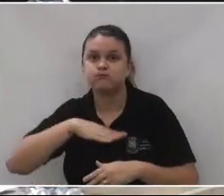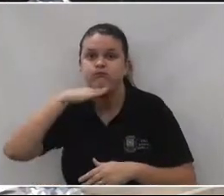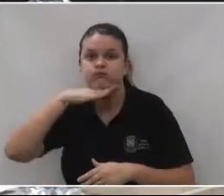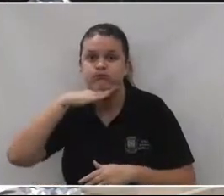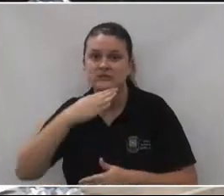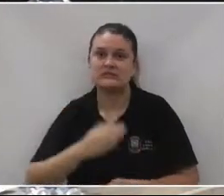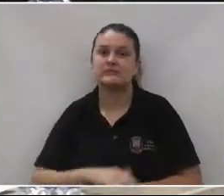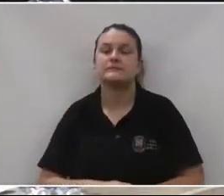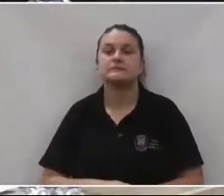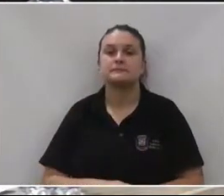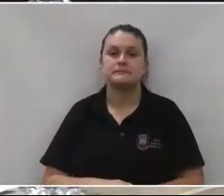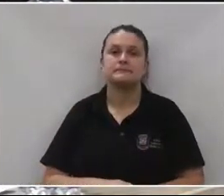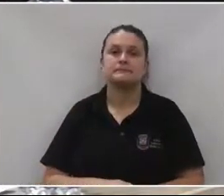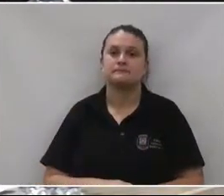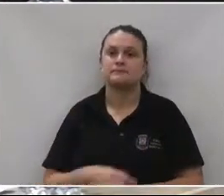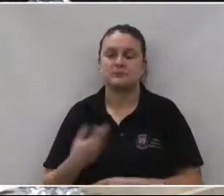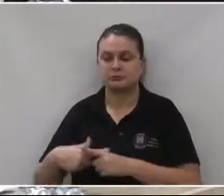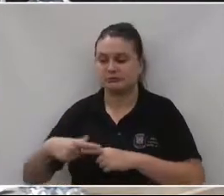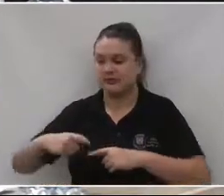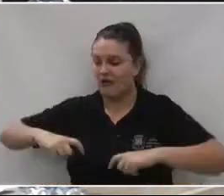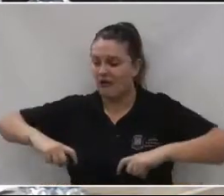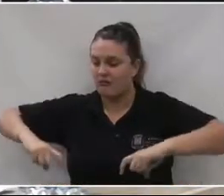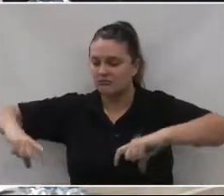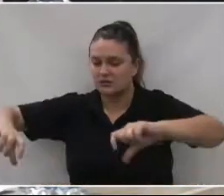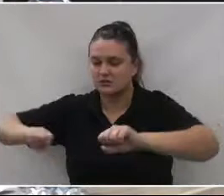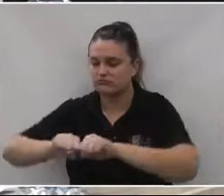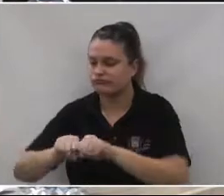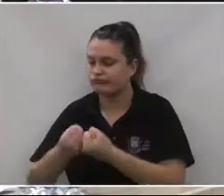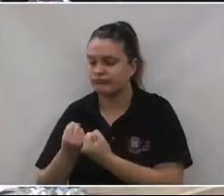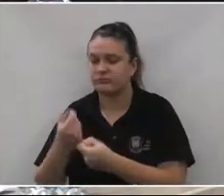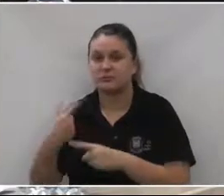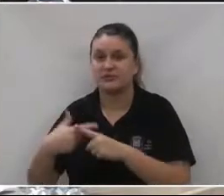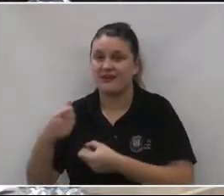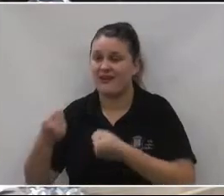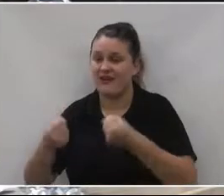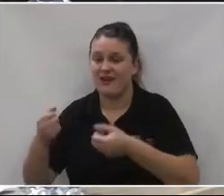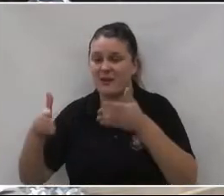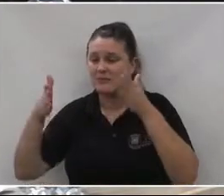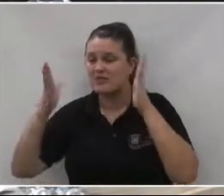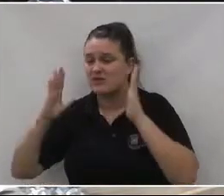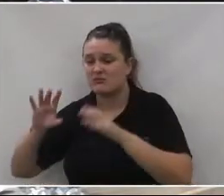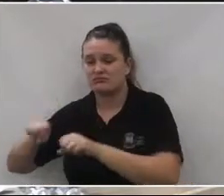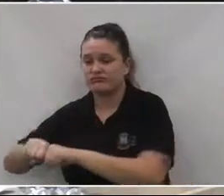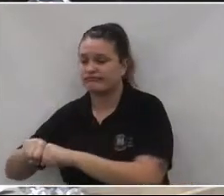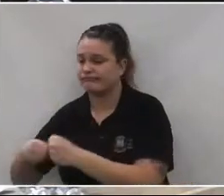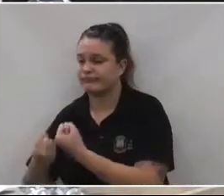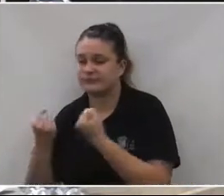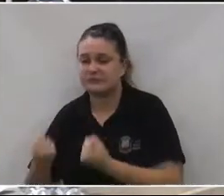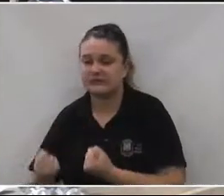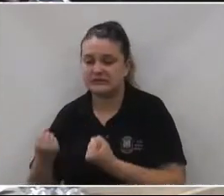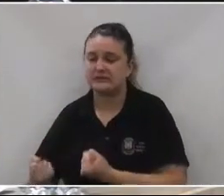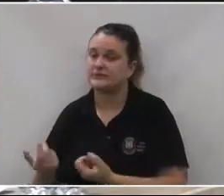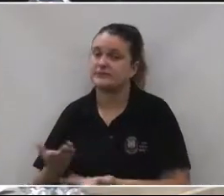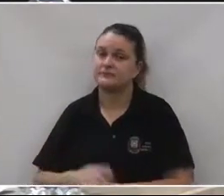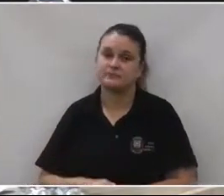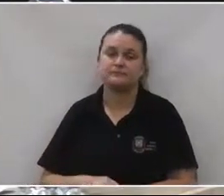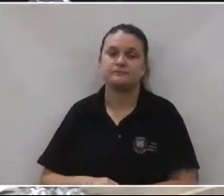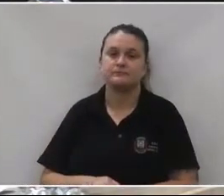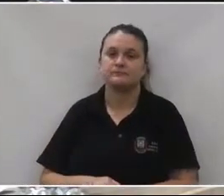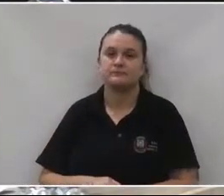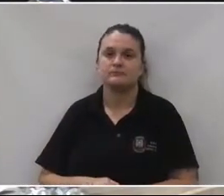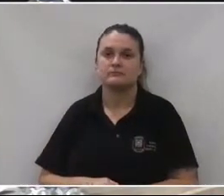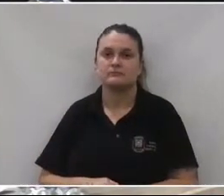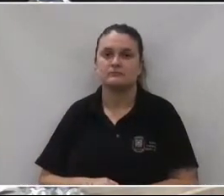tátil que tenha ele também foi destruído pelos caminhões que estaciona a empresa lhe pelo lado de fora carregado está totalmente